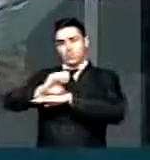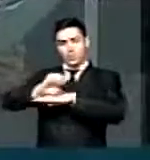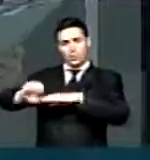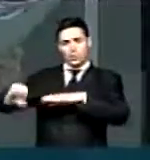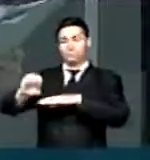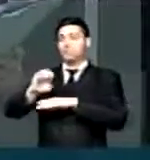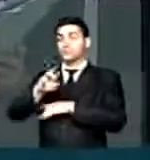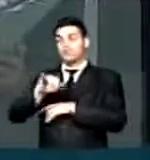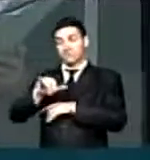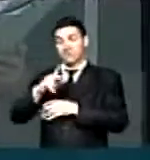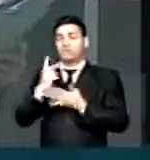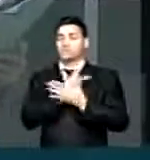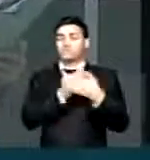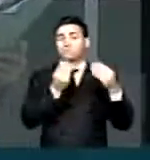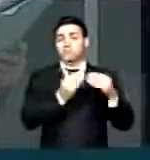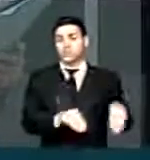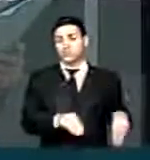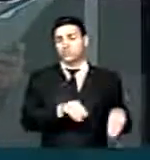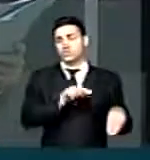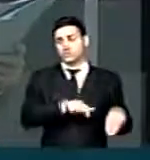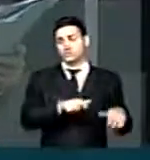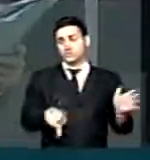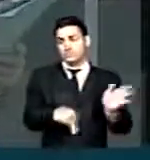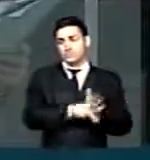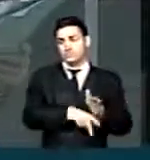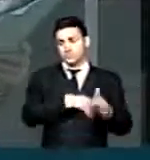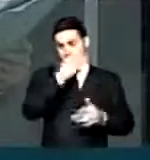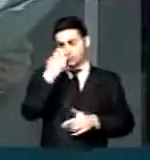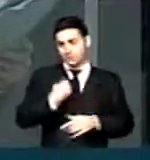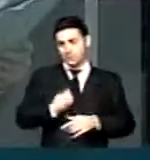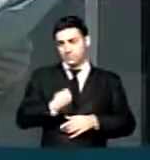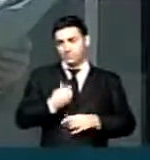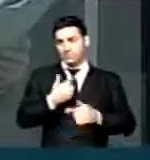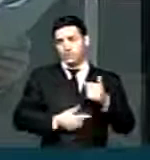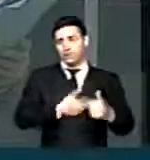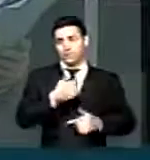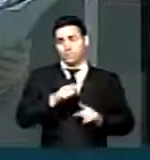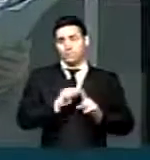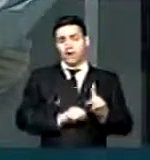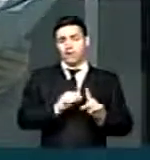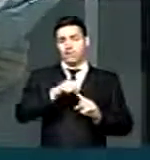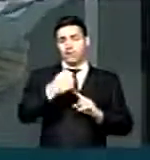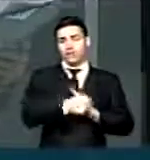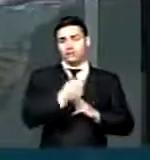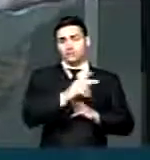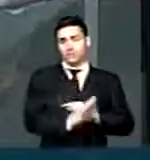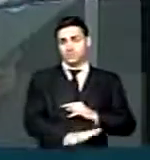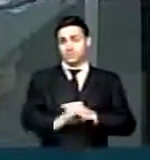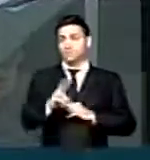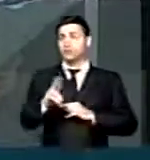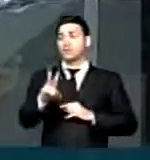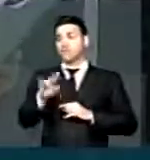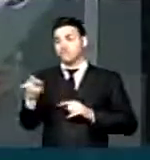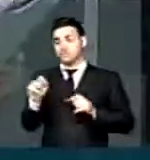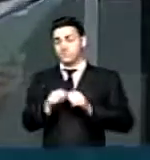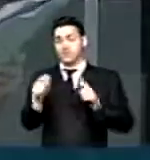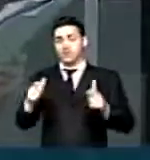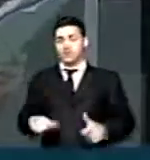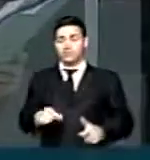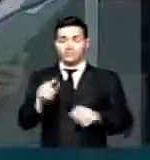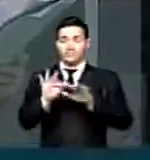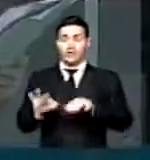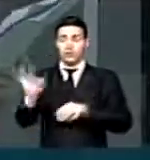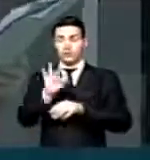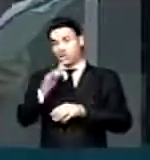que deve trazer prejuízos aos produtores da região. O evento será realizado às 19 horas na Faculdade Metropolitana de